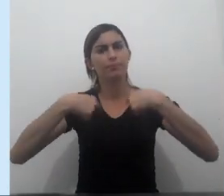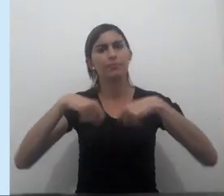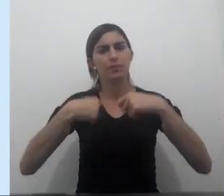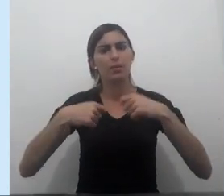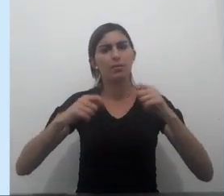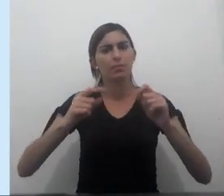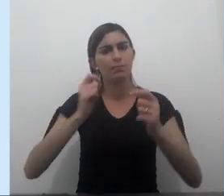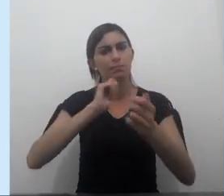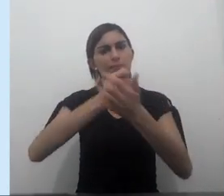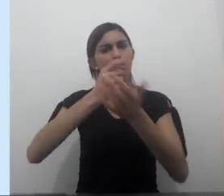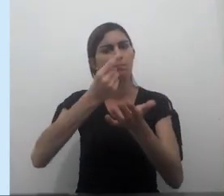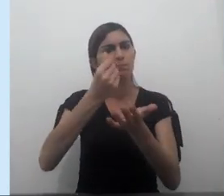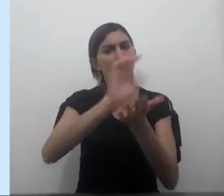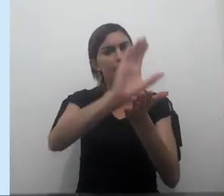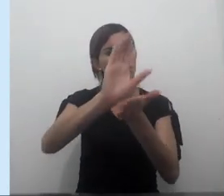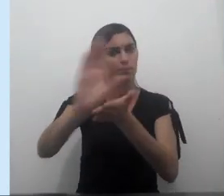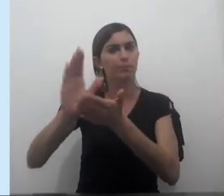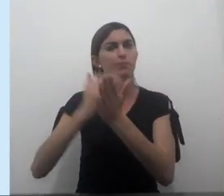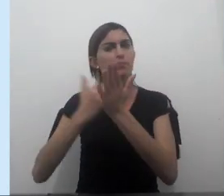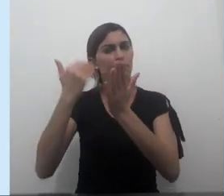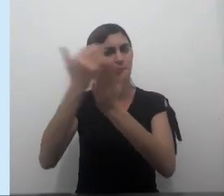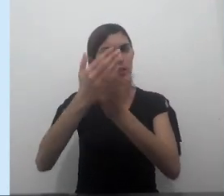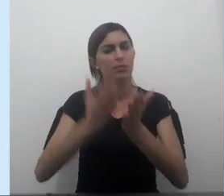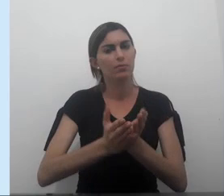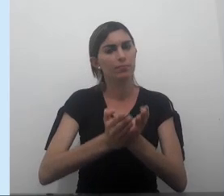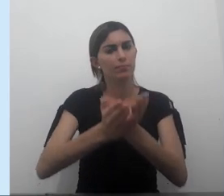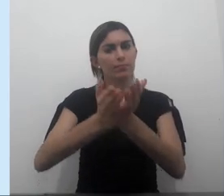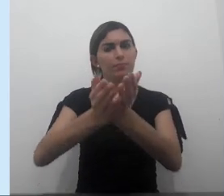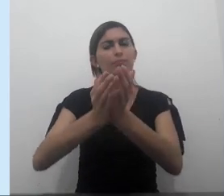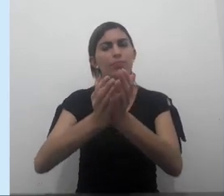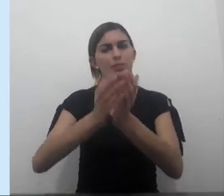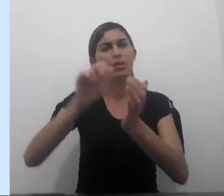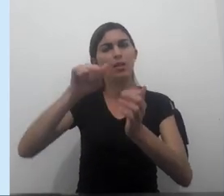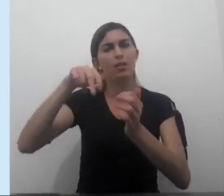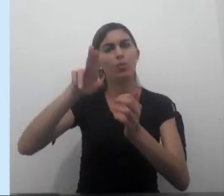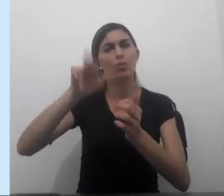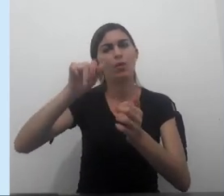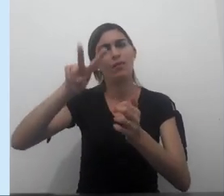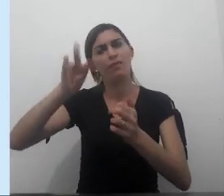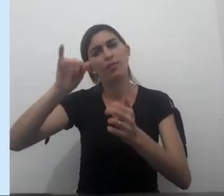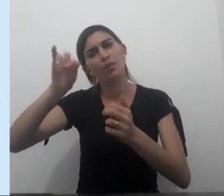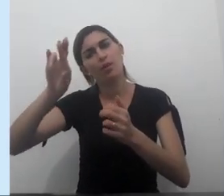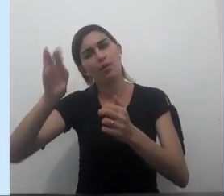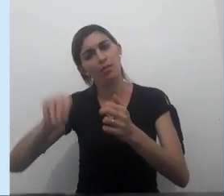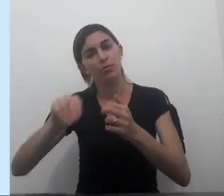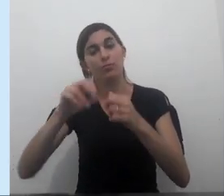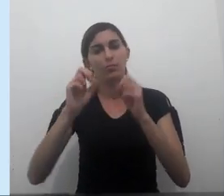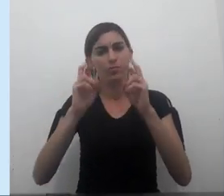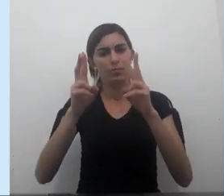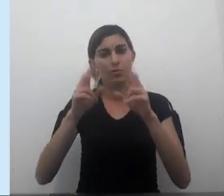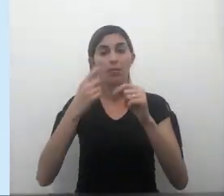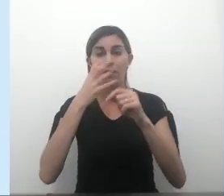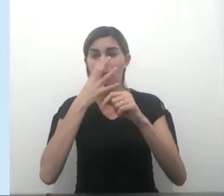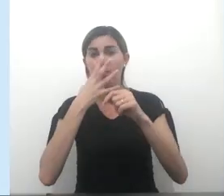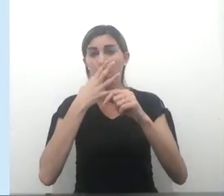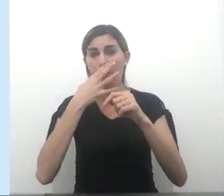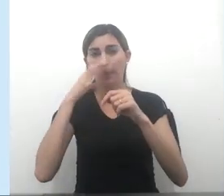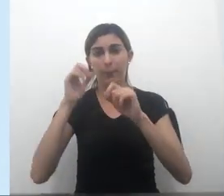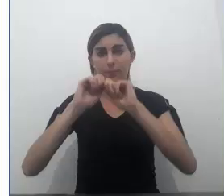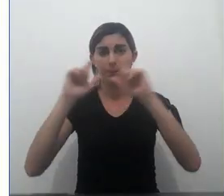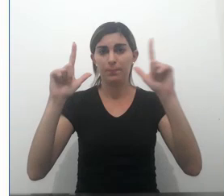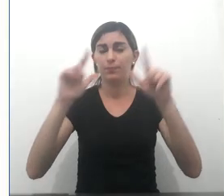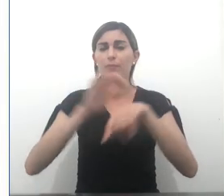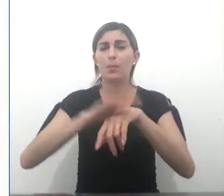necessidade de se investir mais nesse transporte aquaviário ou hidroviário. ok, gente? Observa na